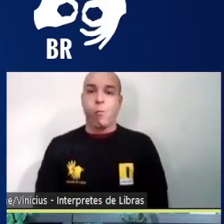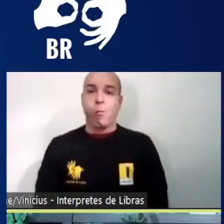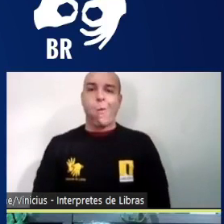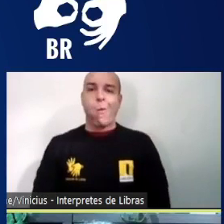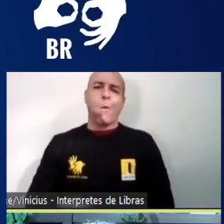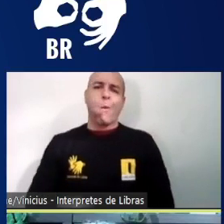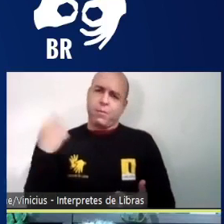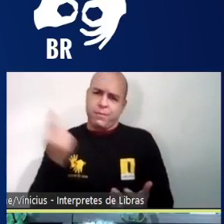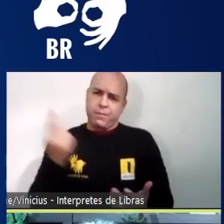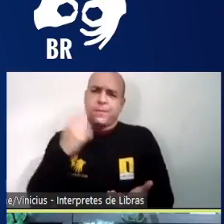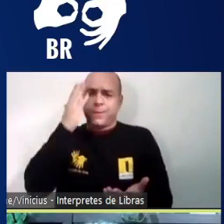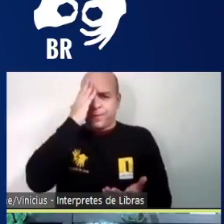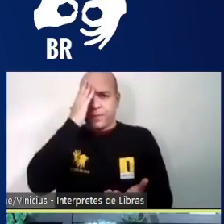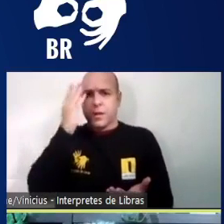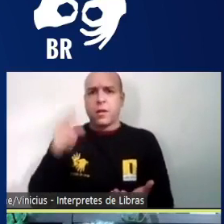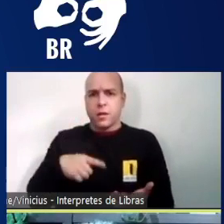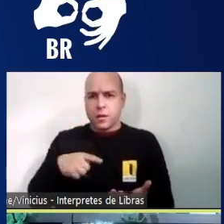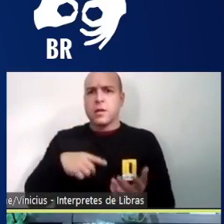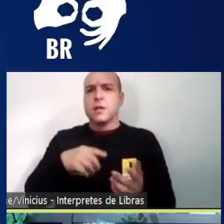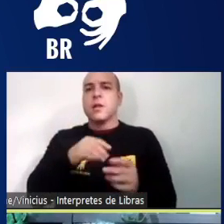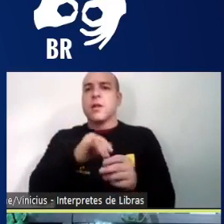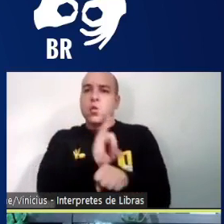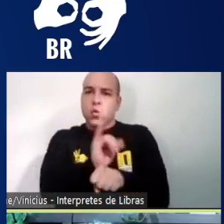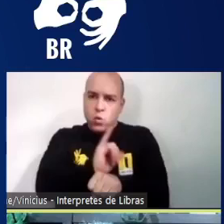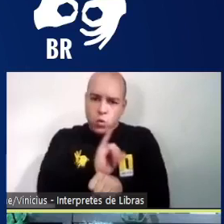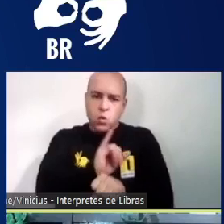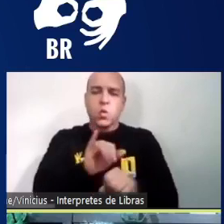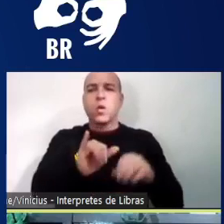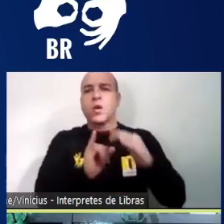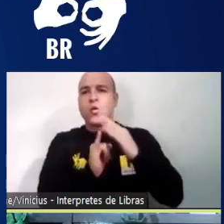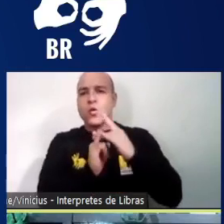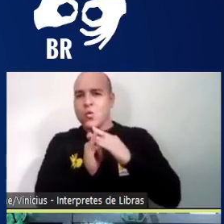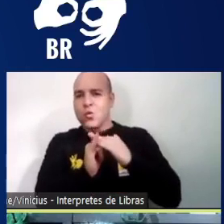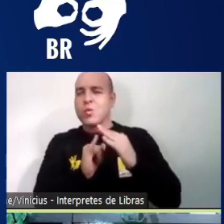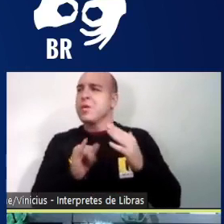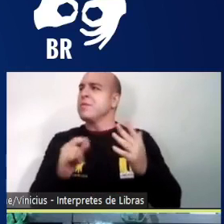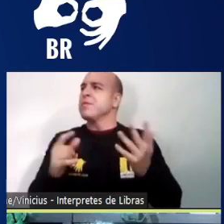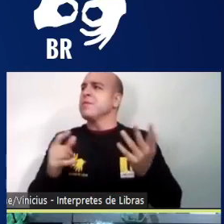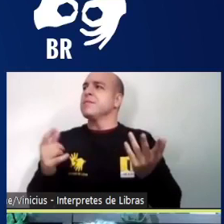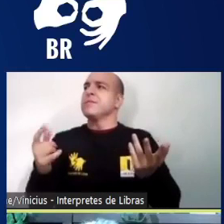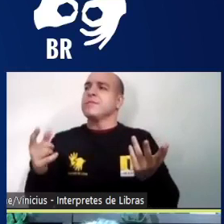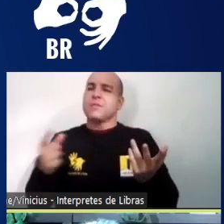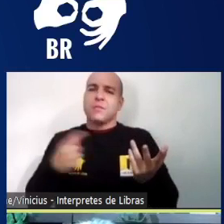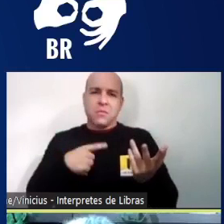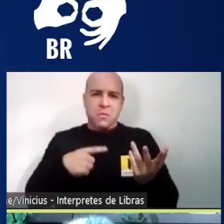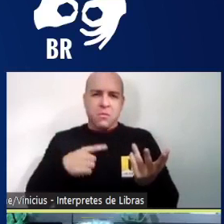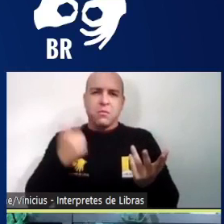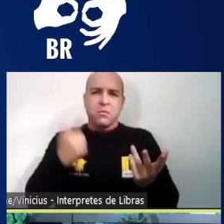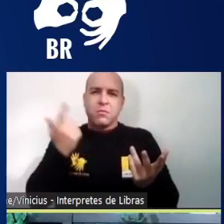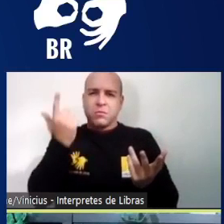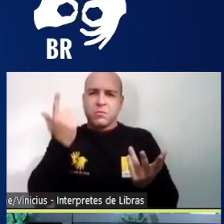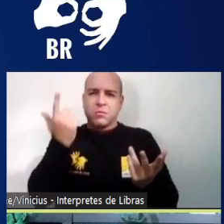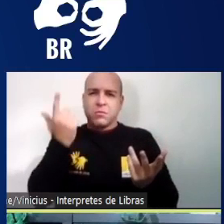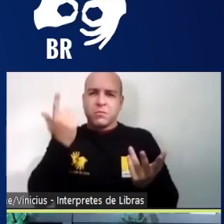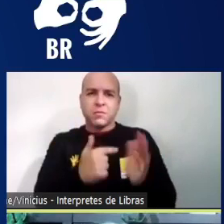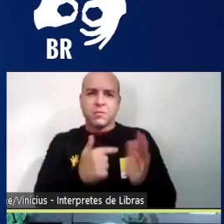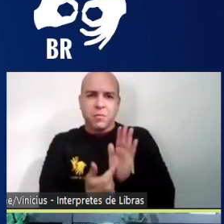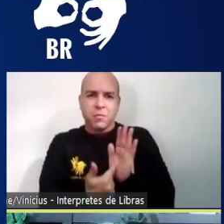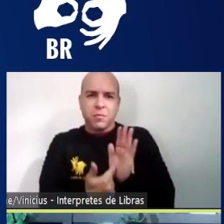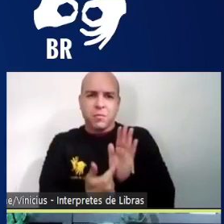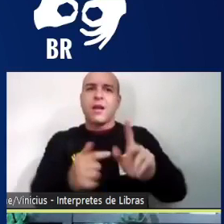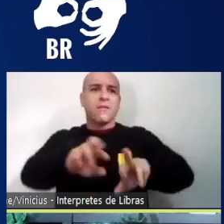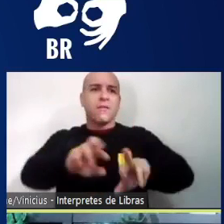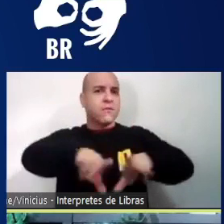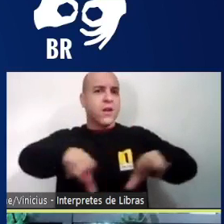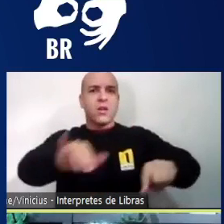lá nosso canal no YouTube que mostra, que disponibiliza esses vídeos,